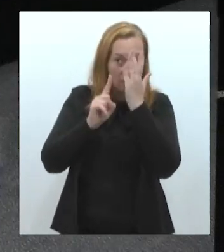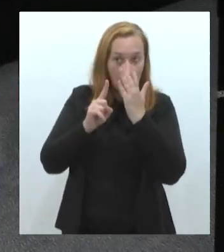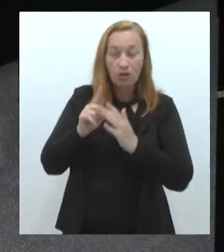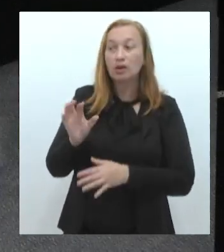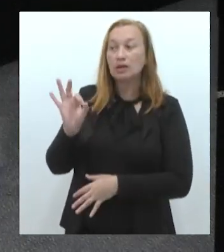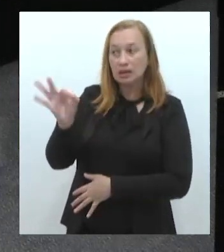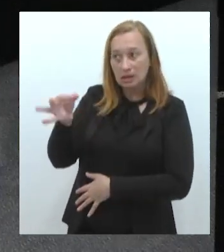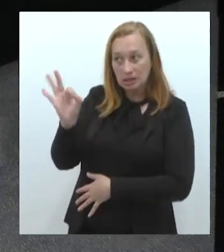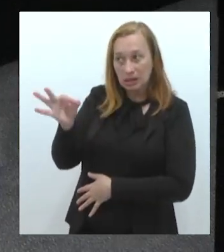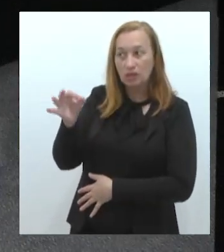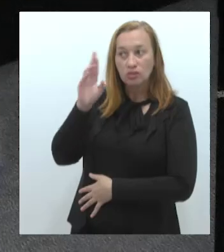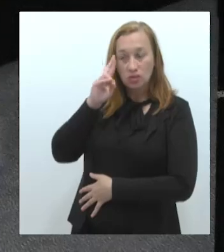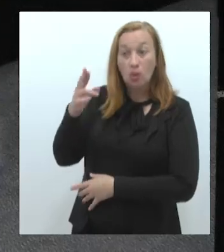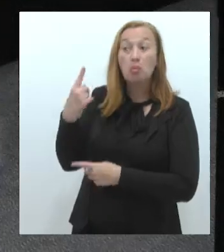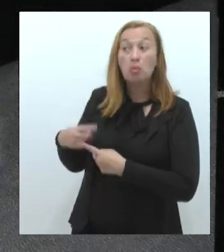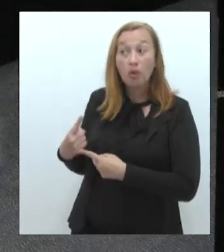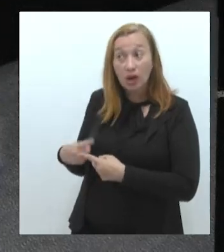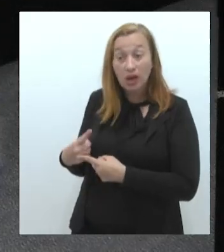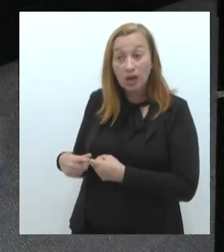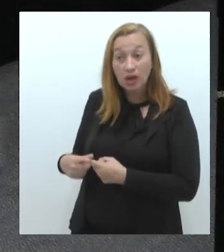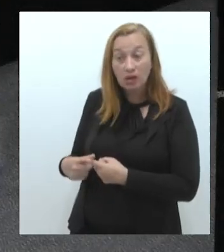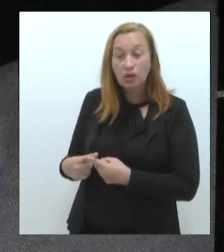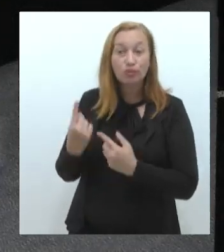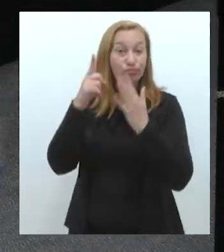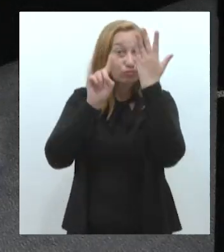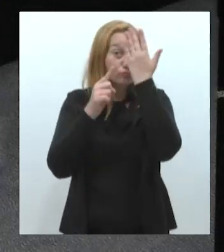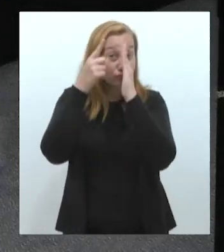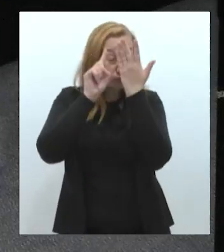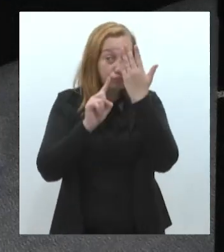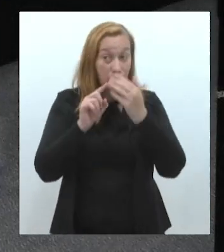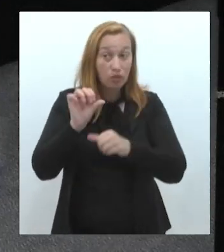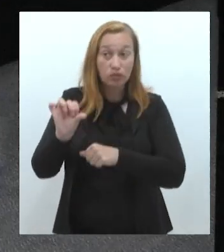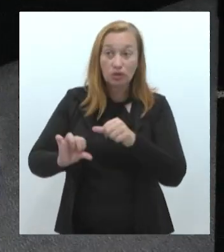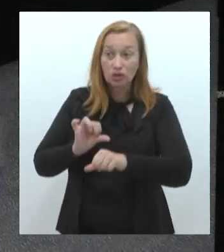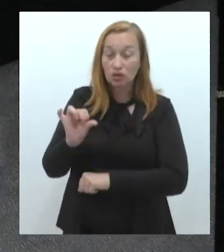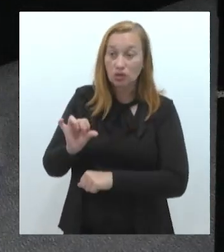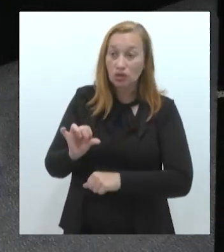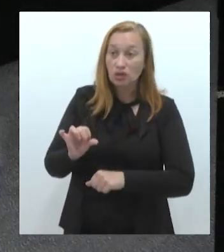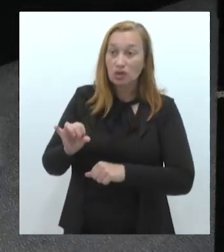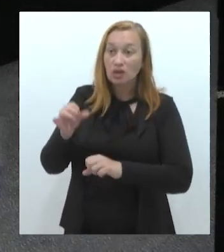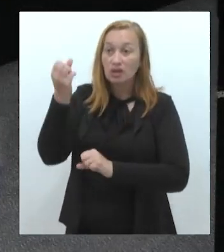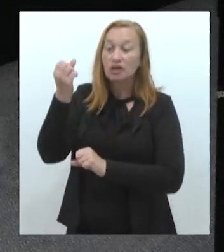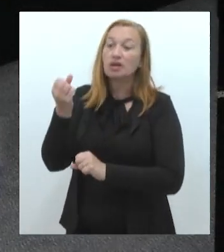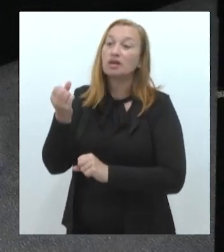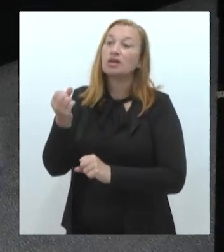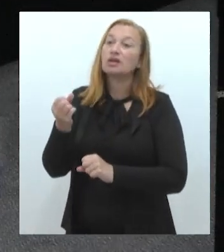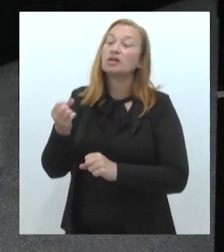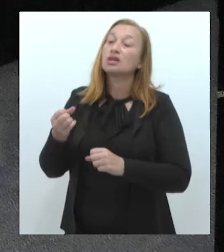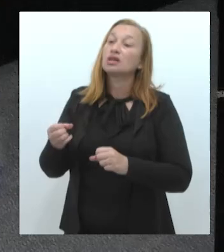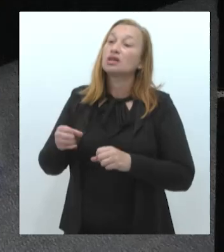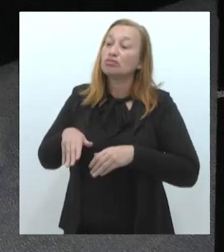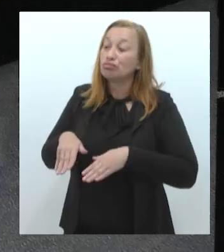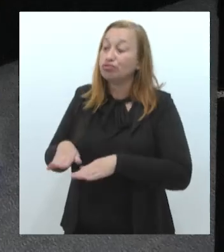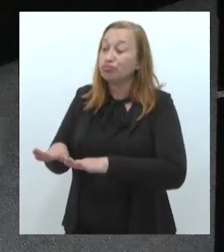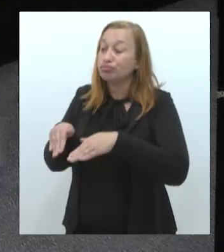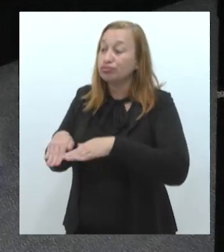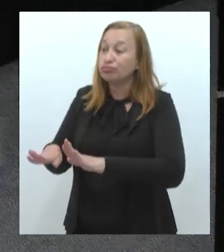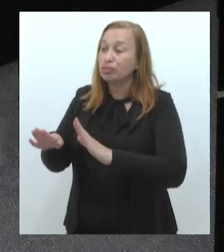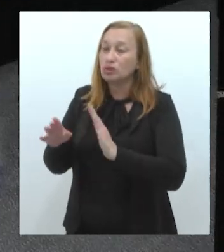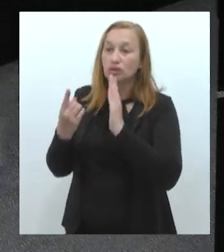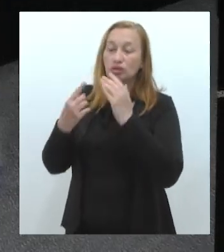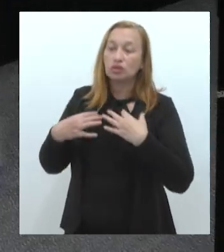toda a razão. Por quê? Virou carnaval, virou fabricação de fantasias. E aí você